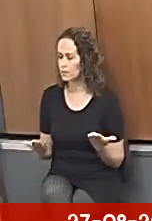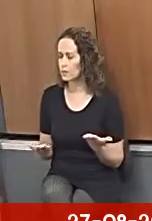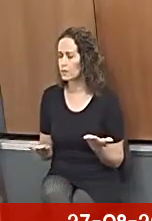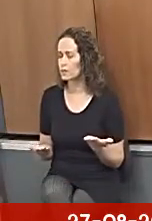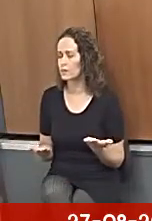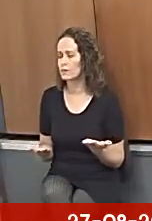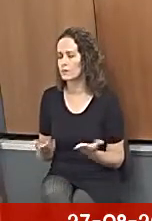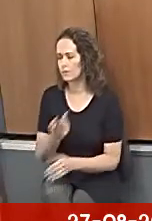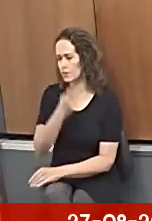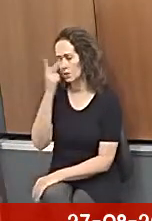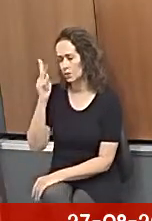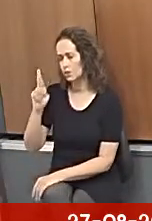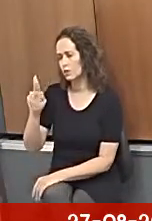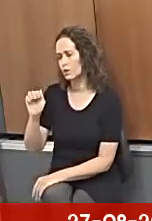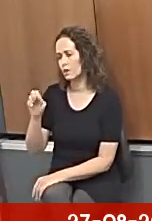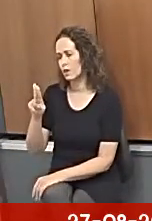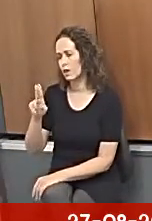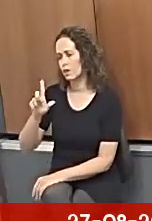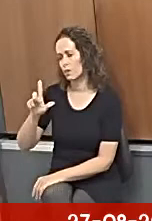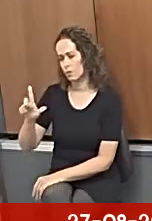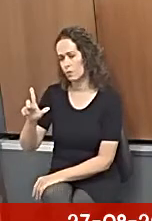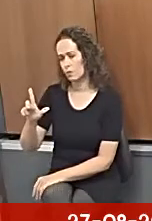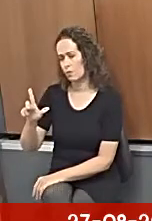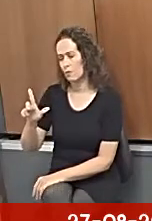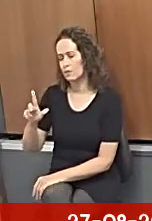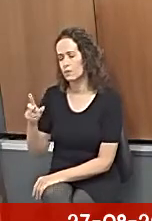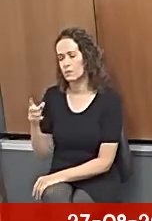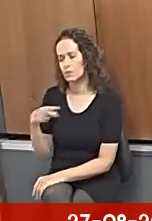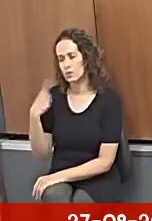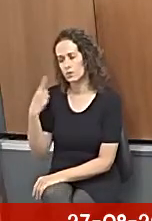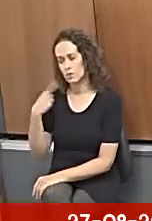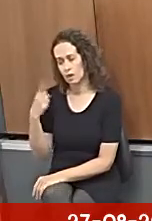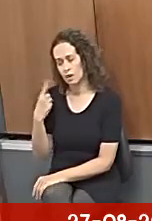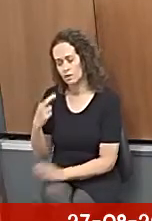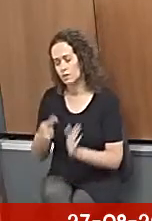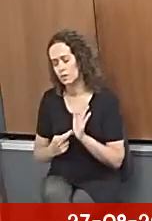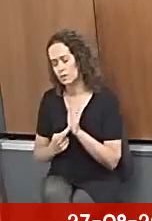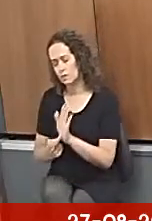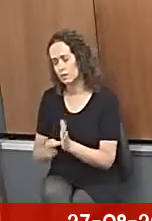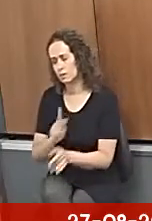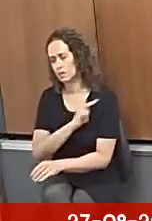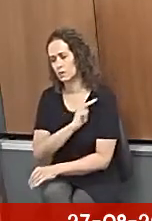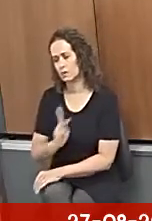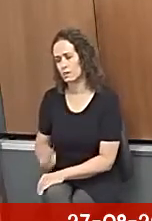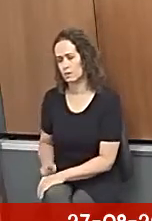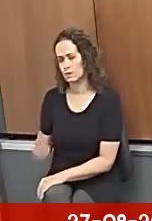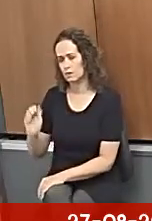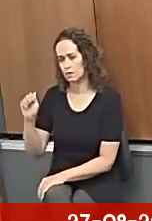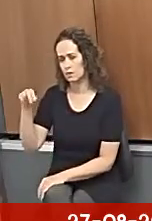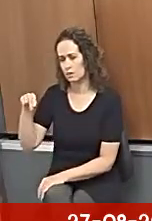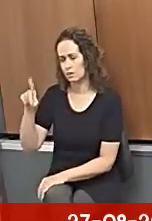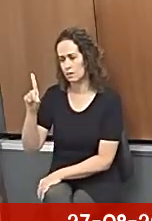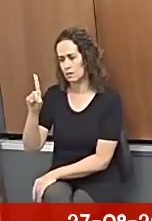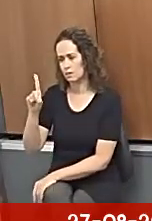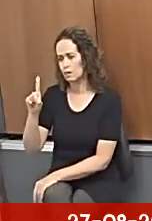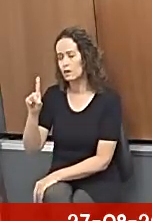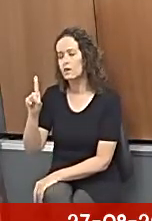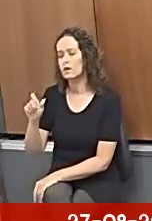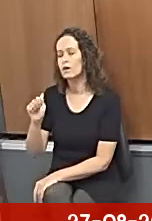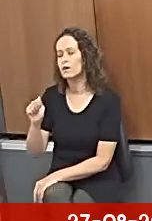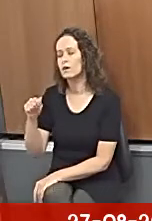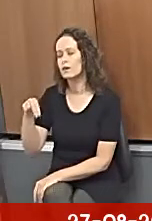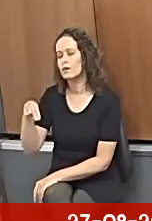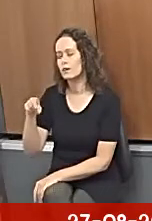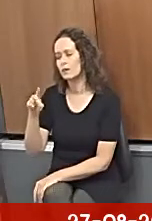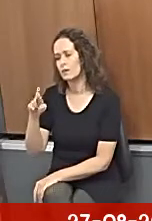borelli advogado da minas arena neste ato representa o presidente chorou andré luis com a palavra ao por